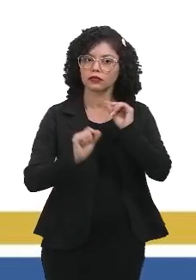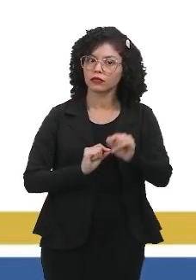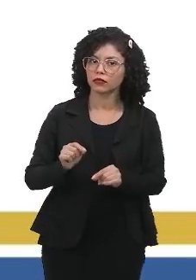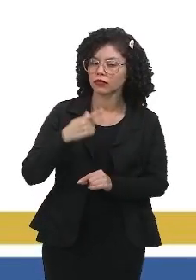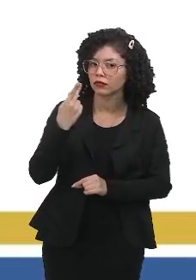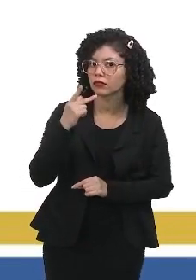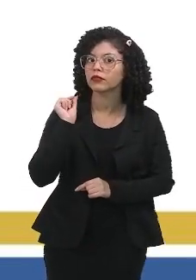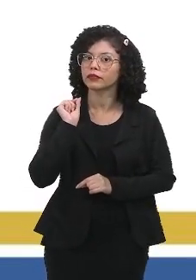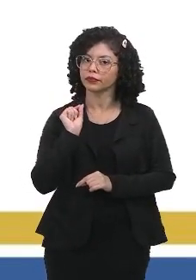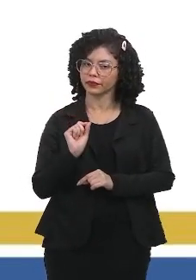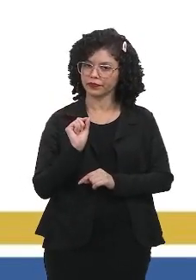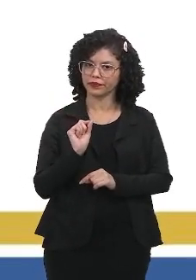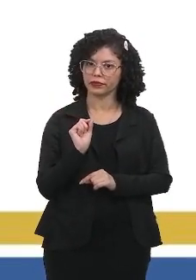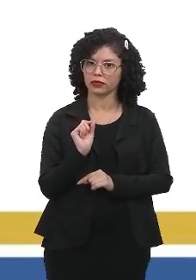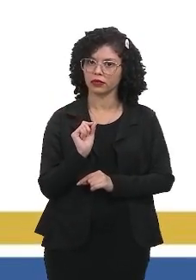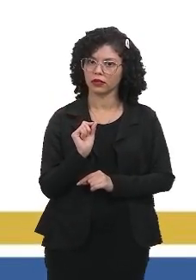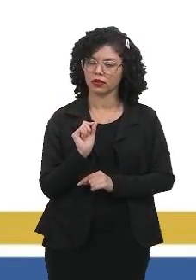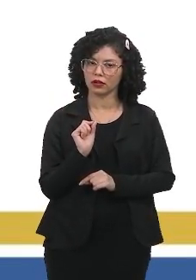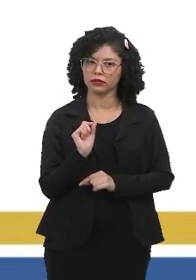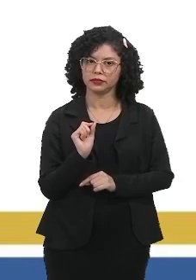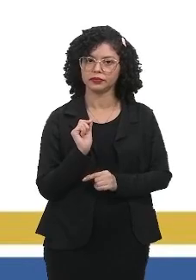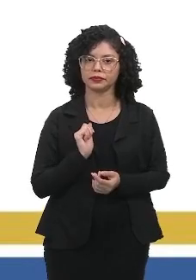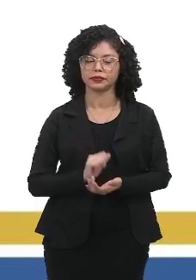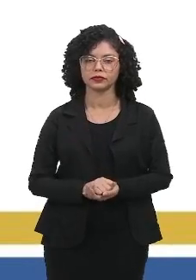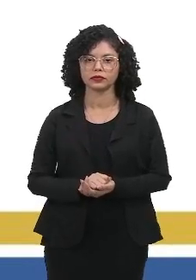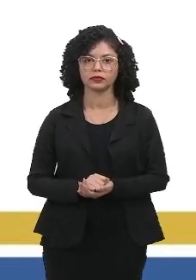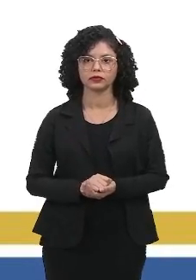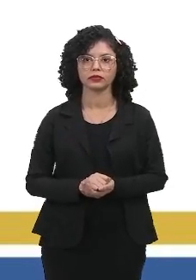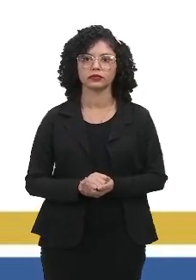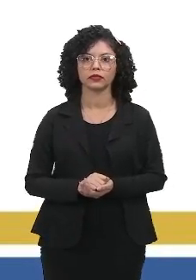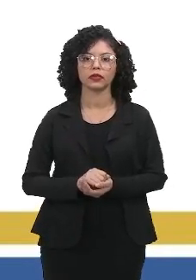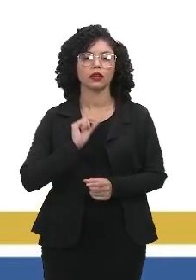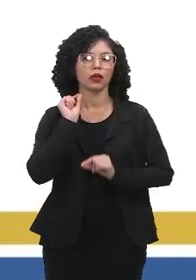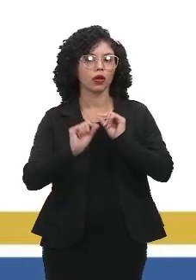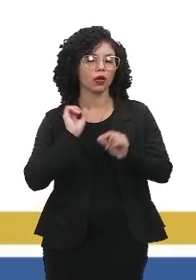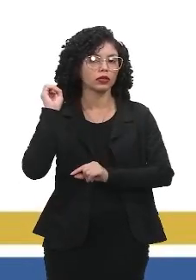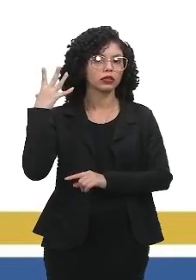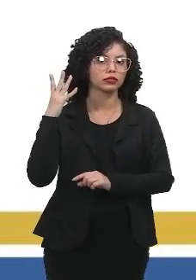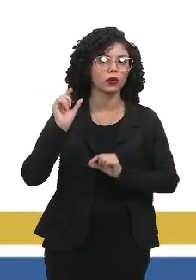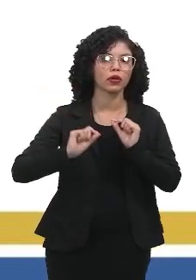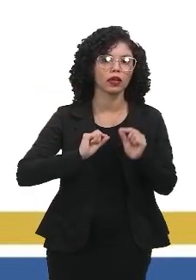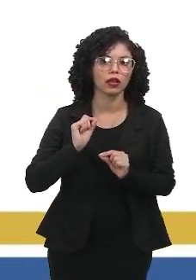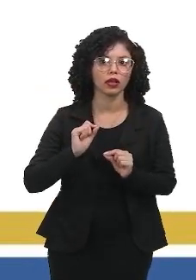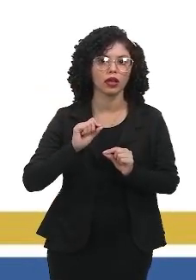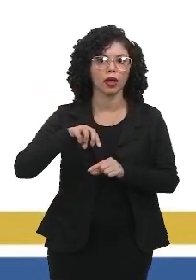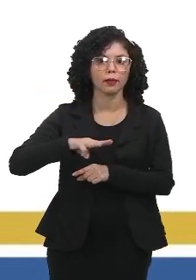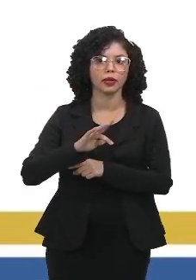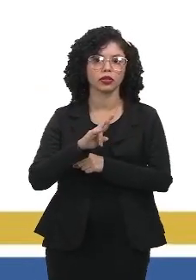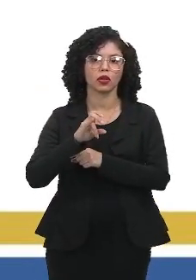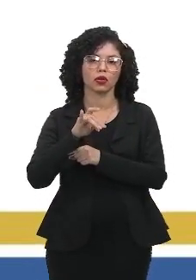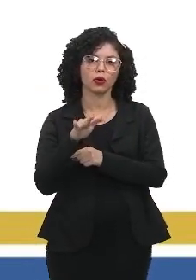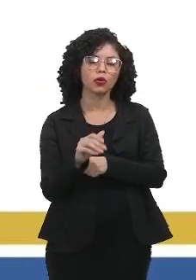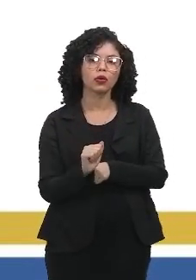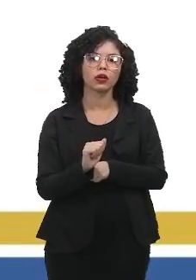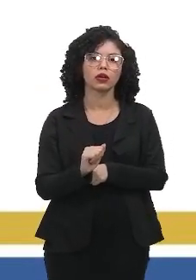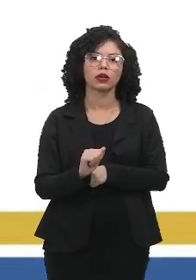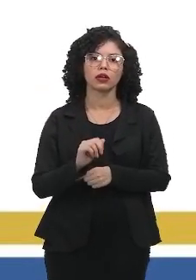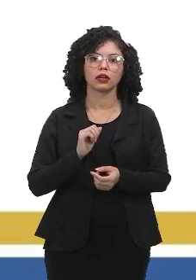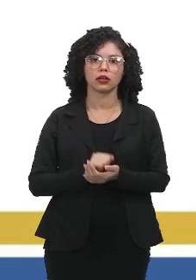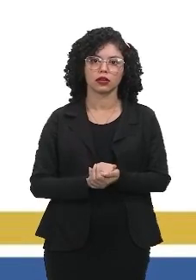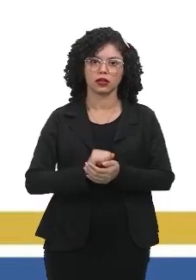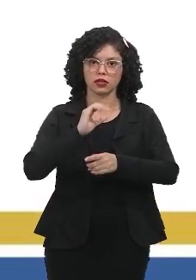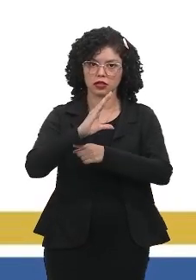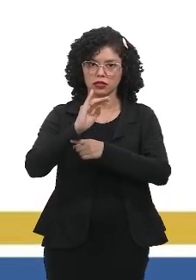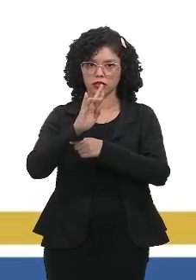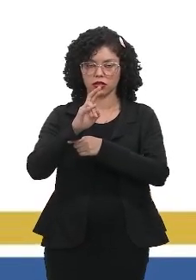costuma eh falar para vocês que a matriz mitocondrial é o que a gente chama de citoplasma da